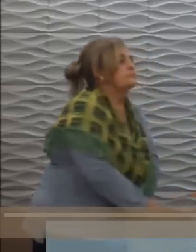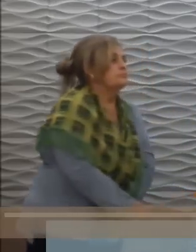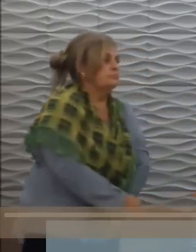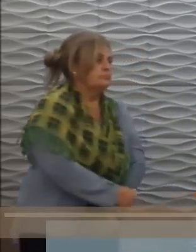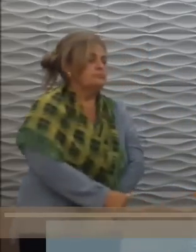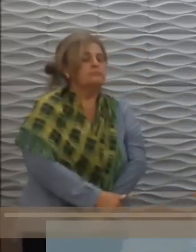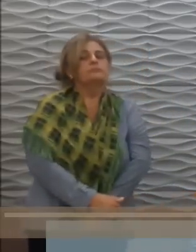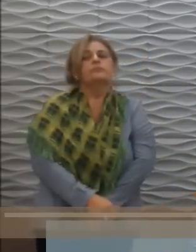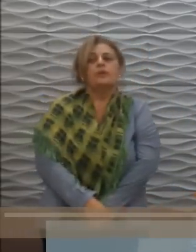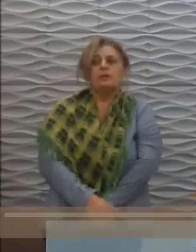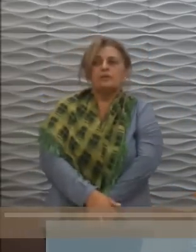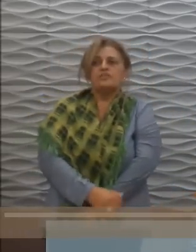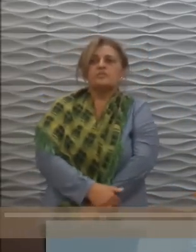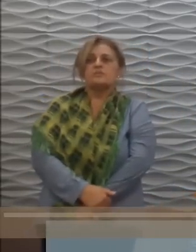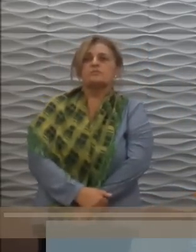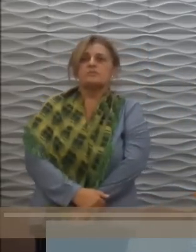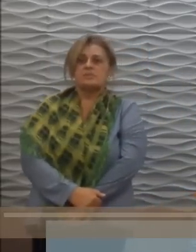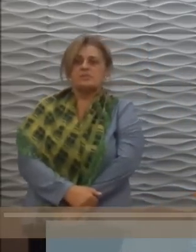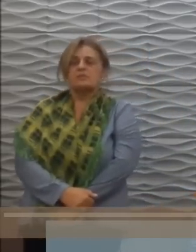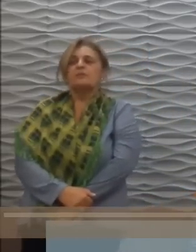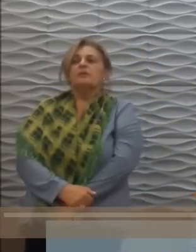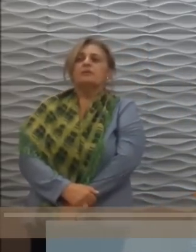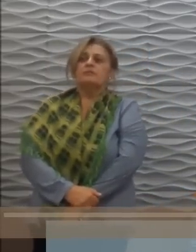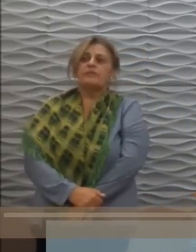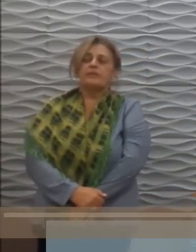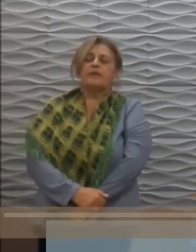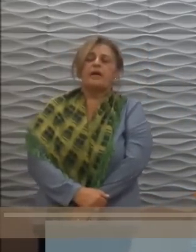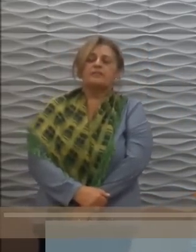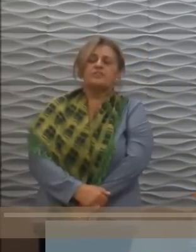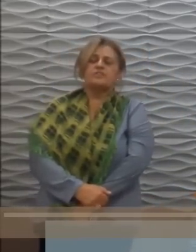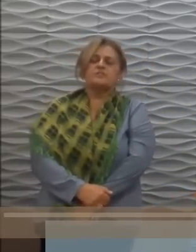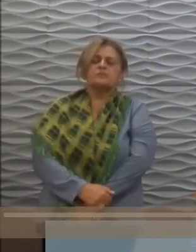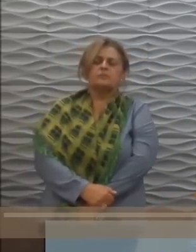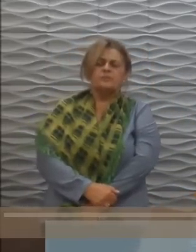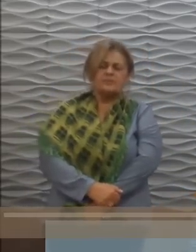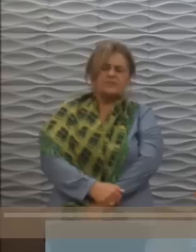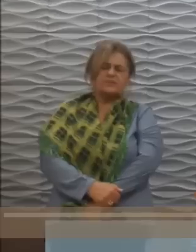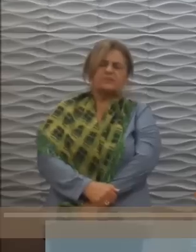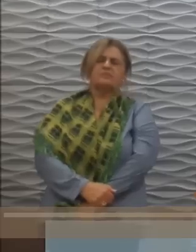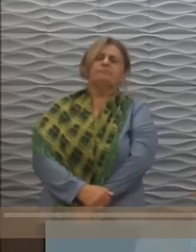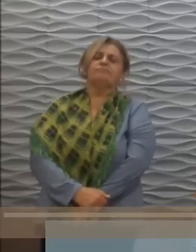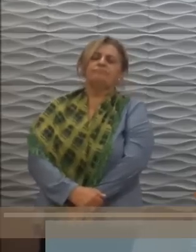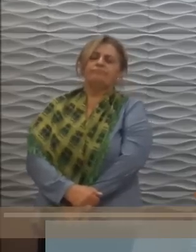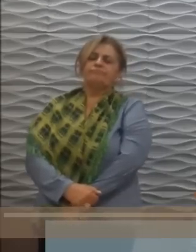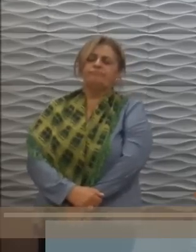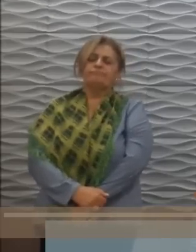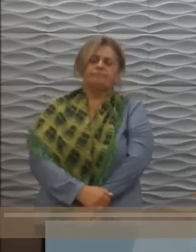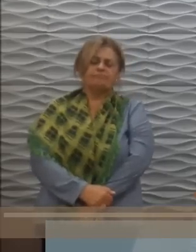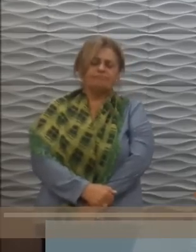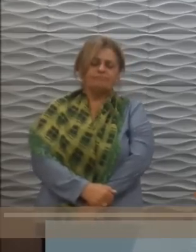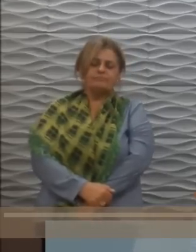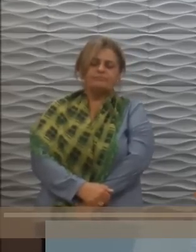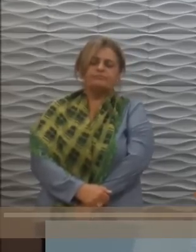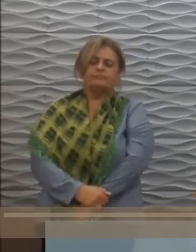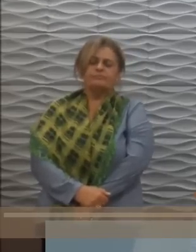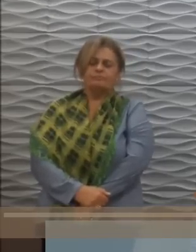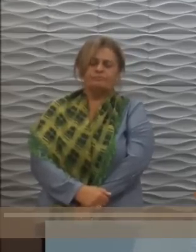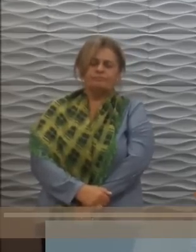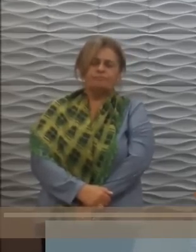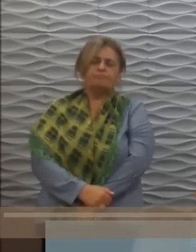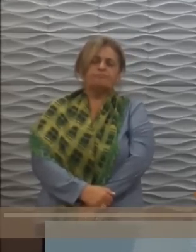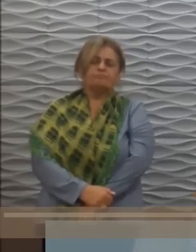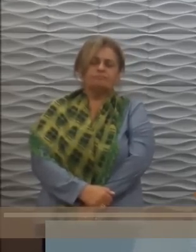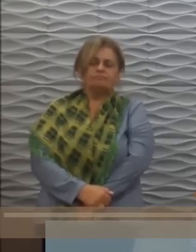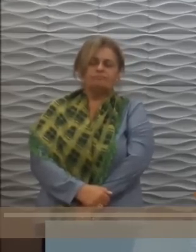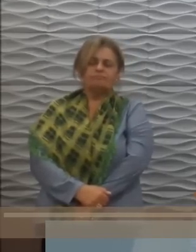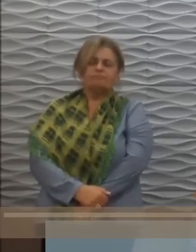terra. Aleluia. Seu marido é um dos bens mais preciosos. Sua esposa é um dos bens mais preciosos que você tem. Muitas